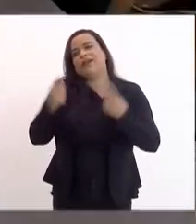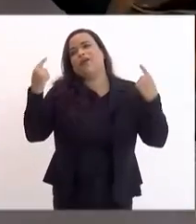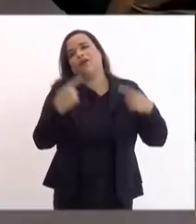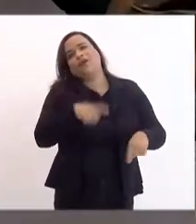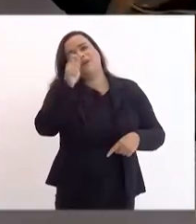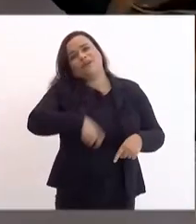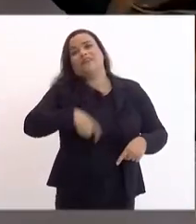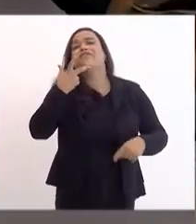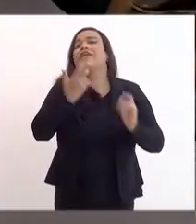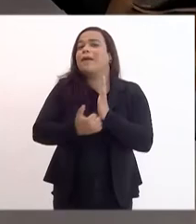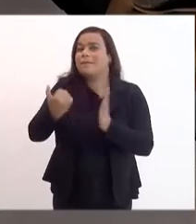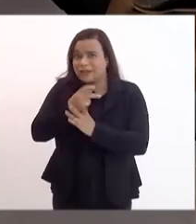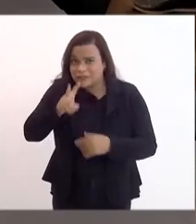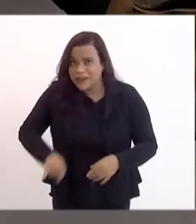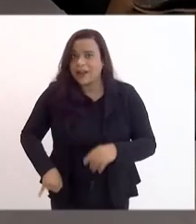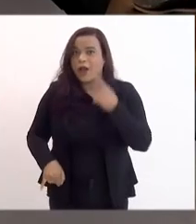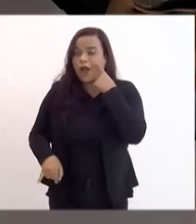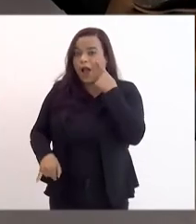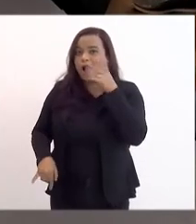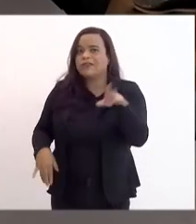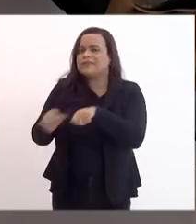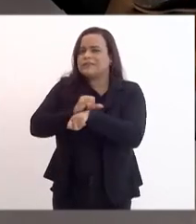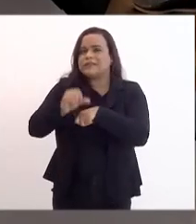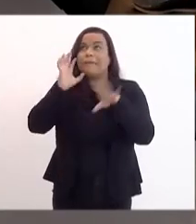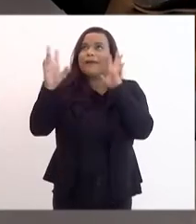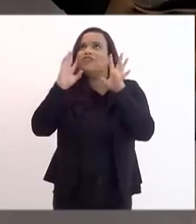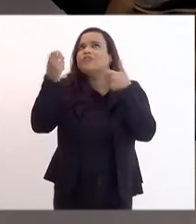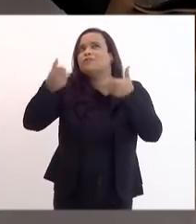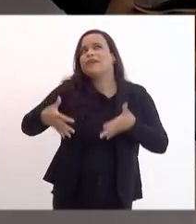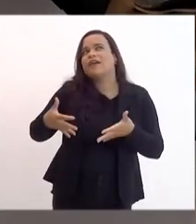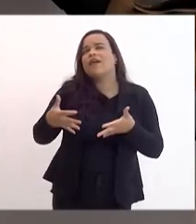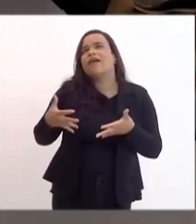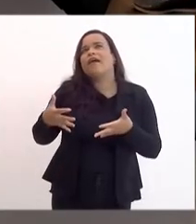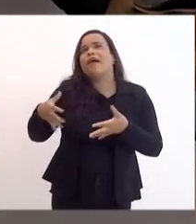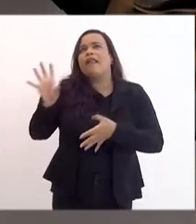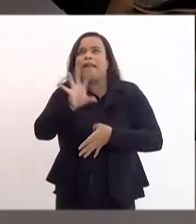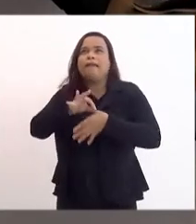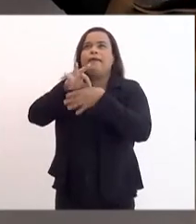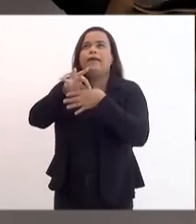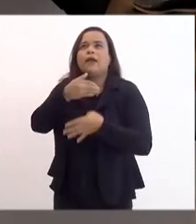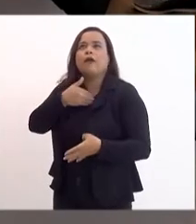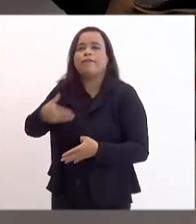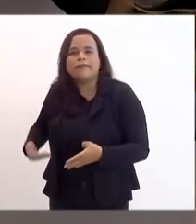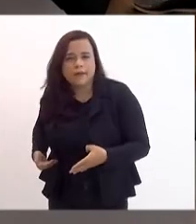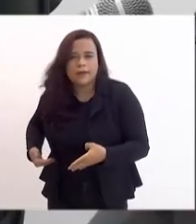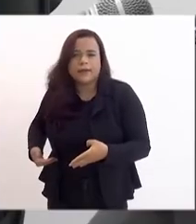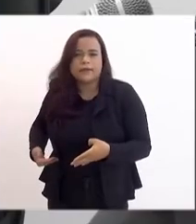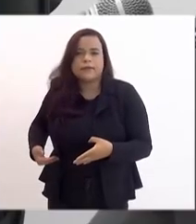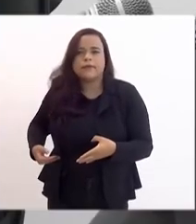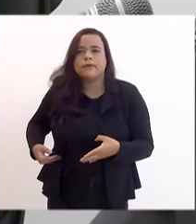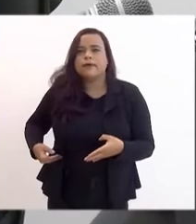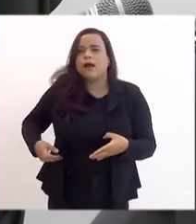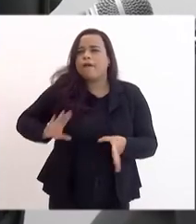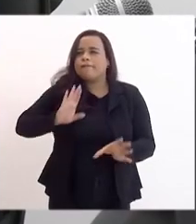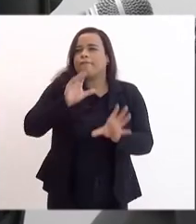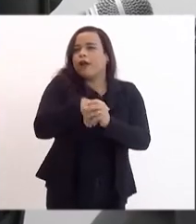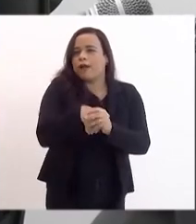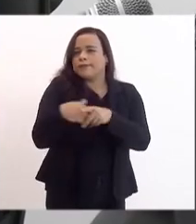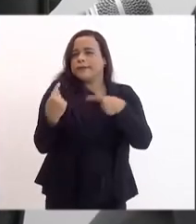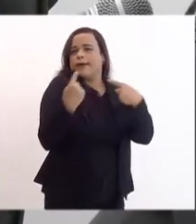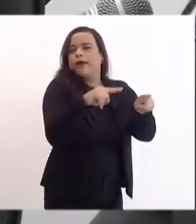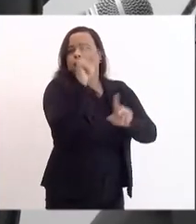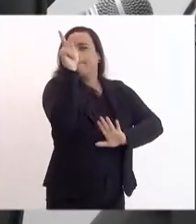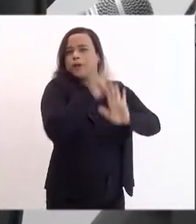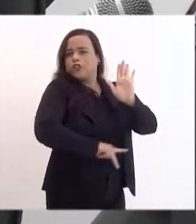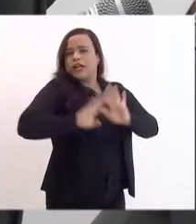Aí vão dizer mais, vão dizer assim, ó, eu já estou imaginando a matéria. Líder do governo vota contra projeto